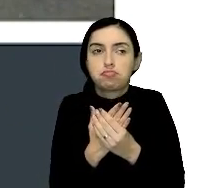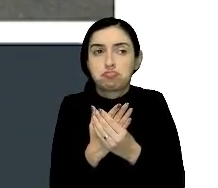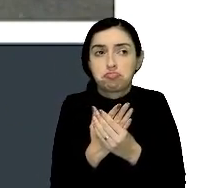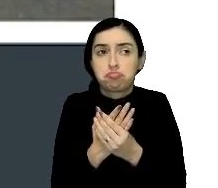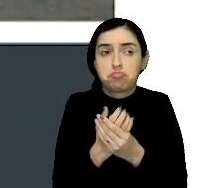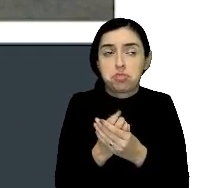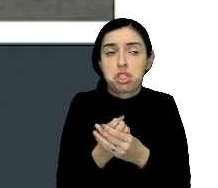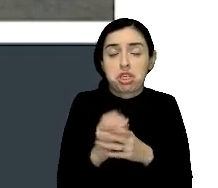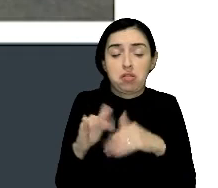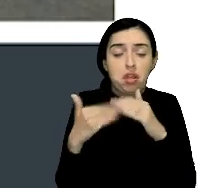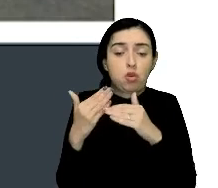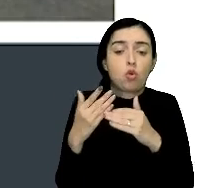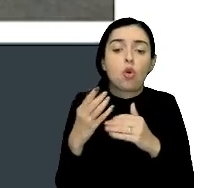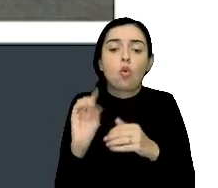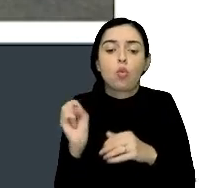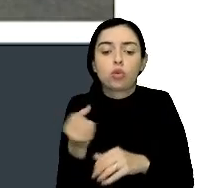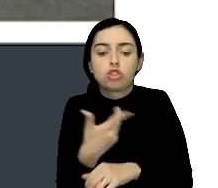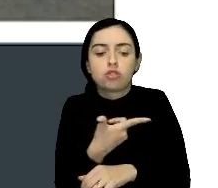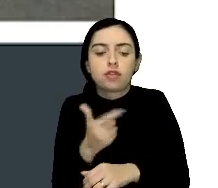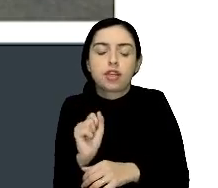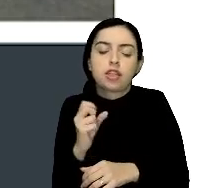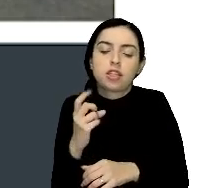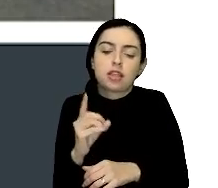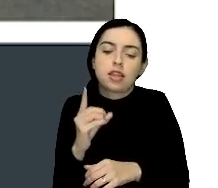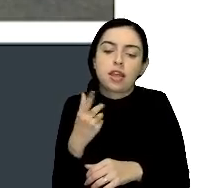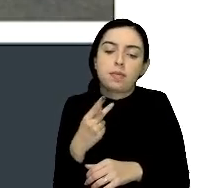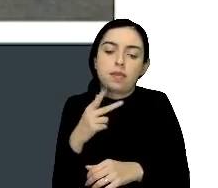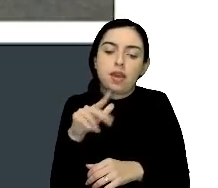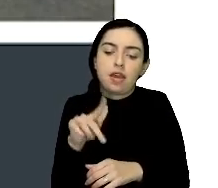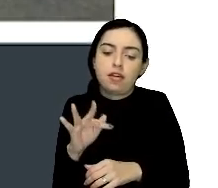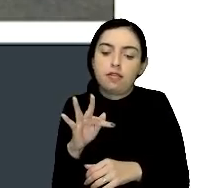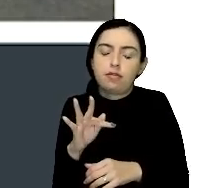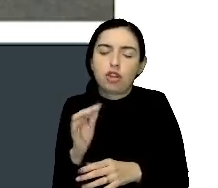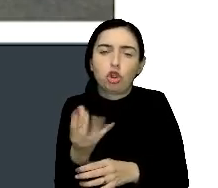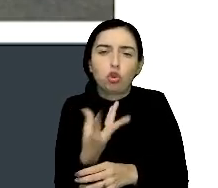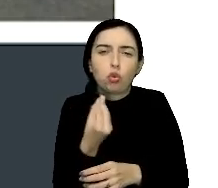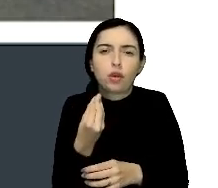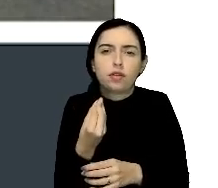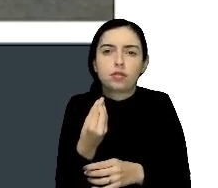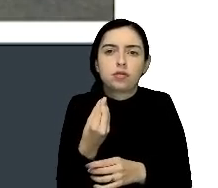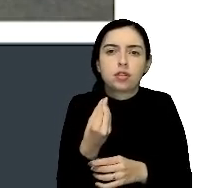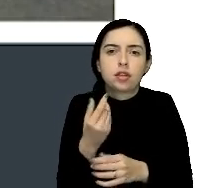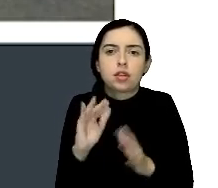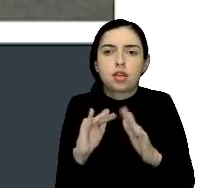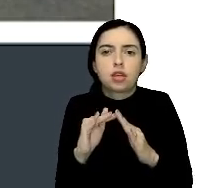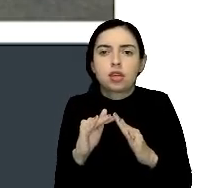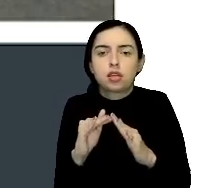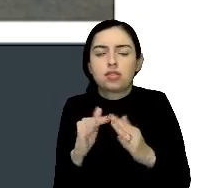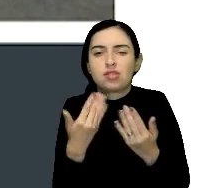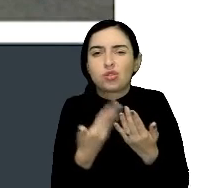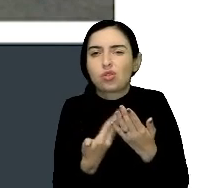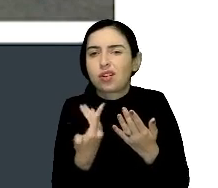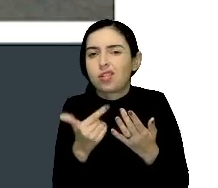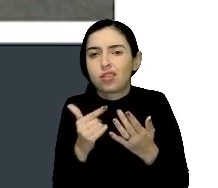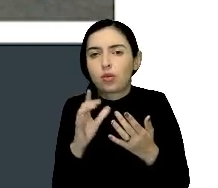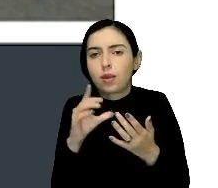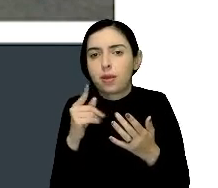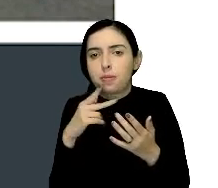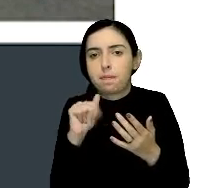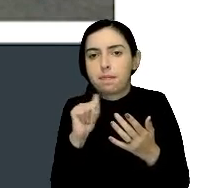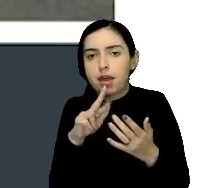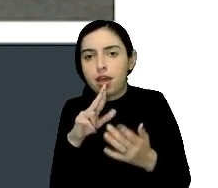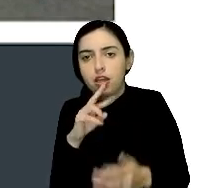outra DPF, contra todos os casos de escola sem partido, né? Mas esse é um outro